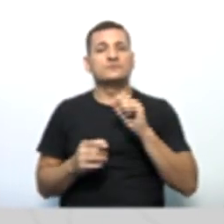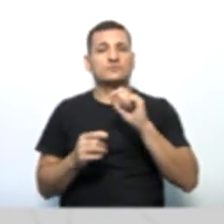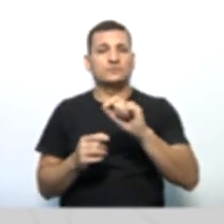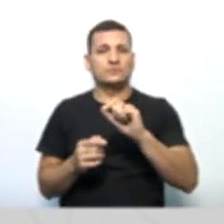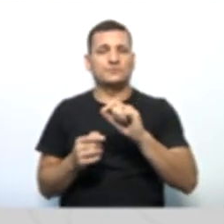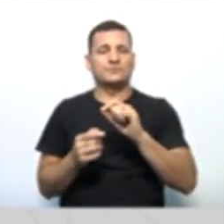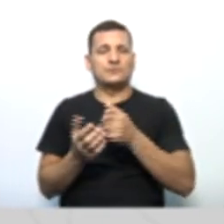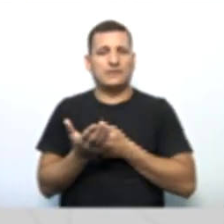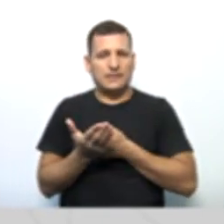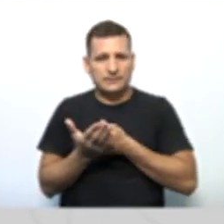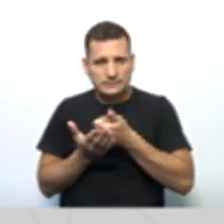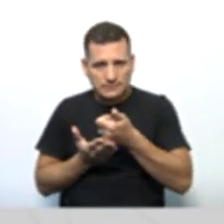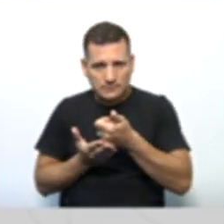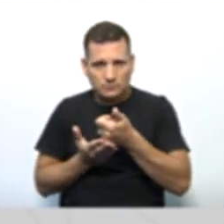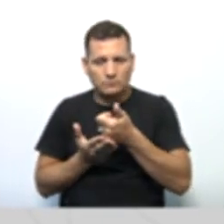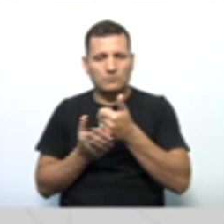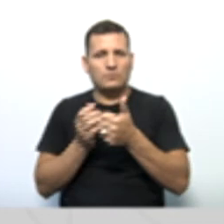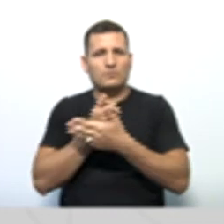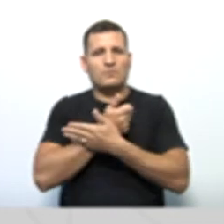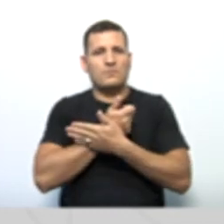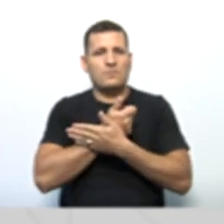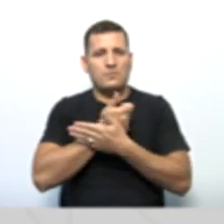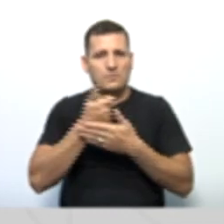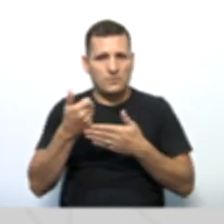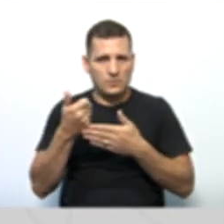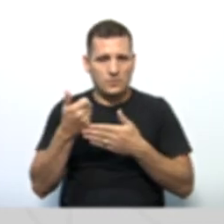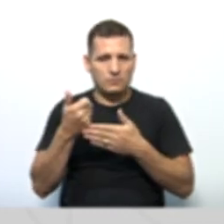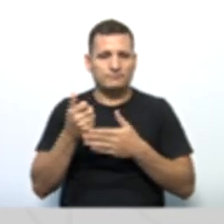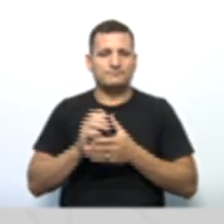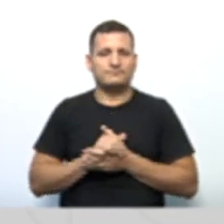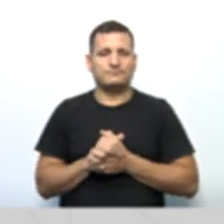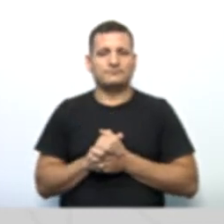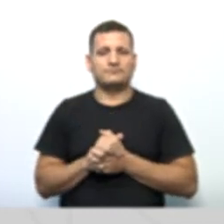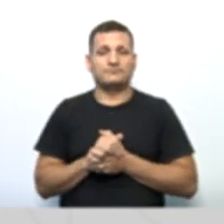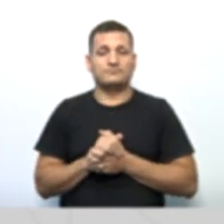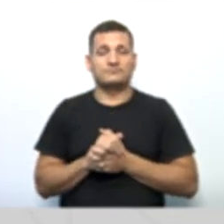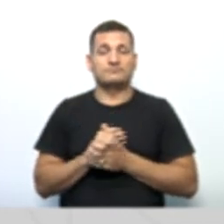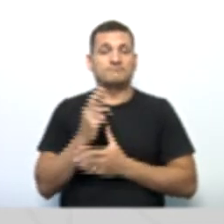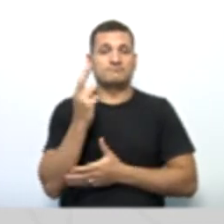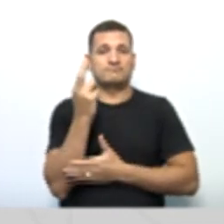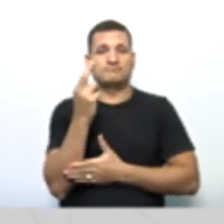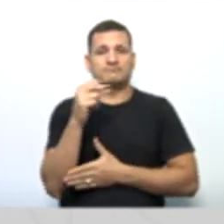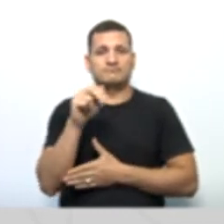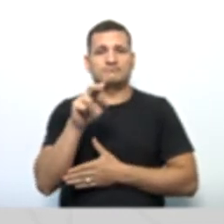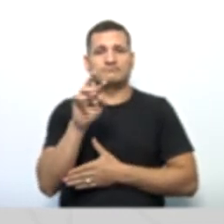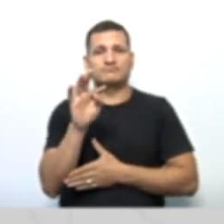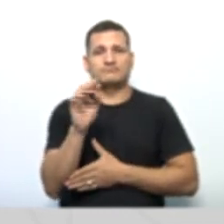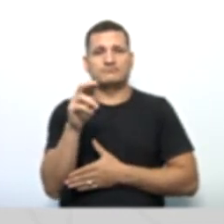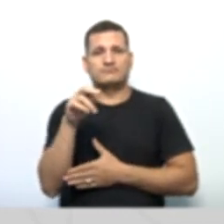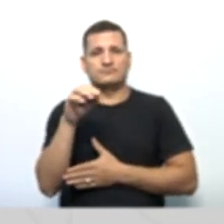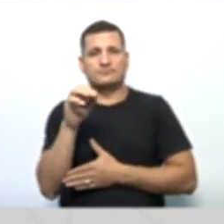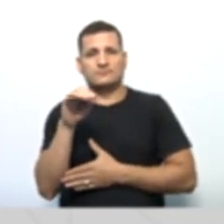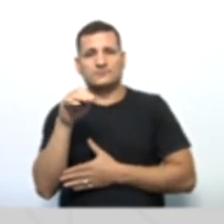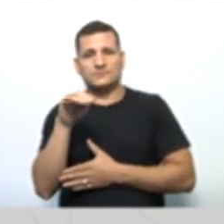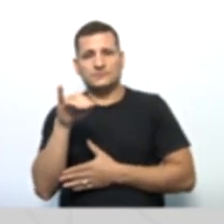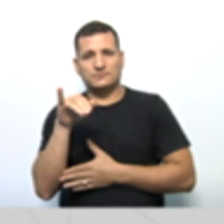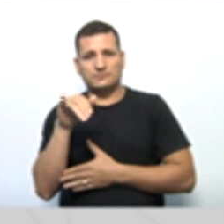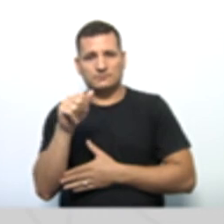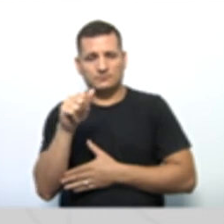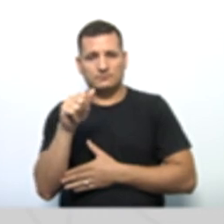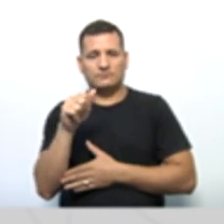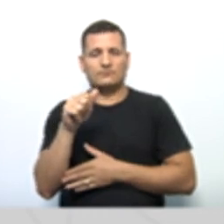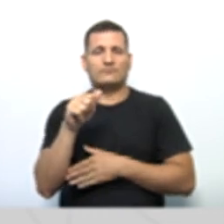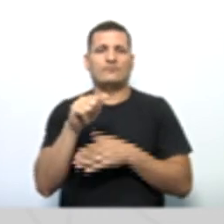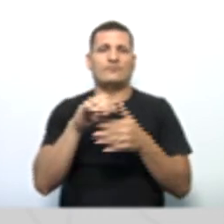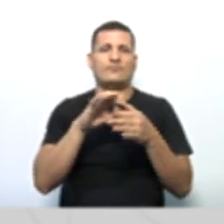moral. Duas palavrinhas-chave aqui também que a gente tem nessa frase, pessoal. Autonomia e liberdade da